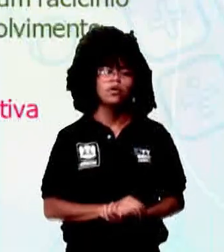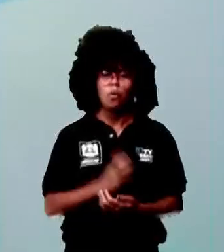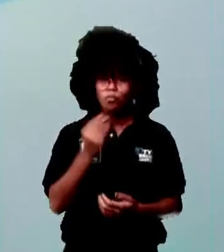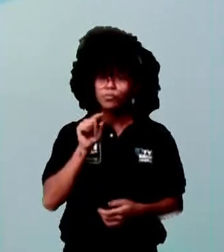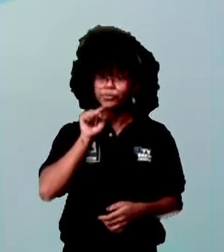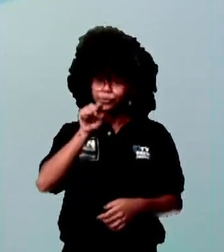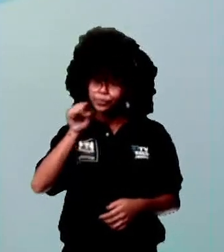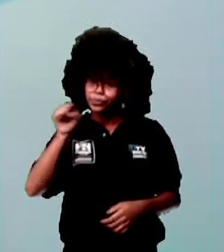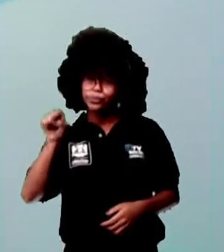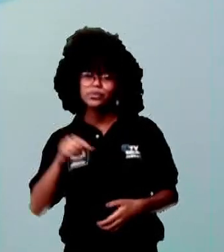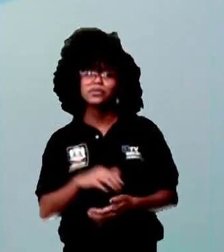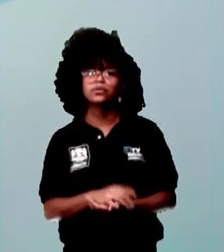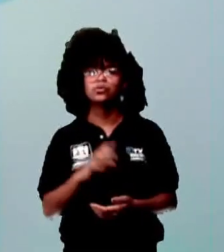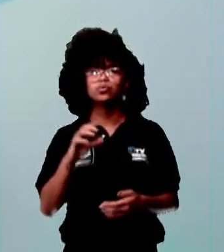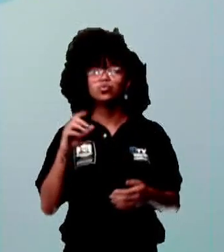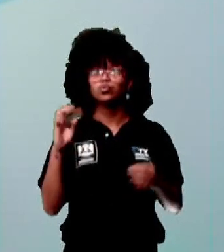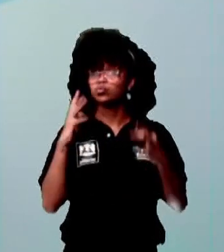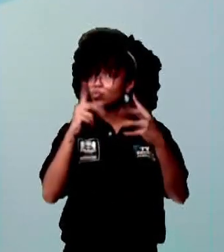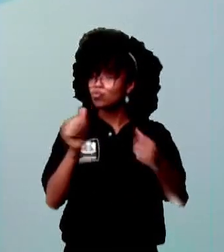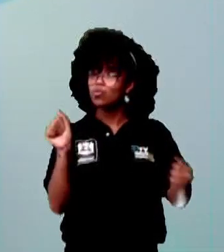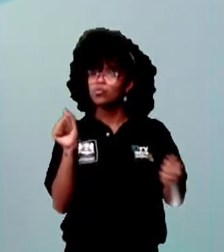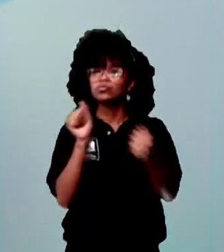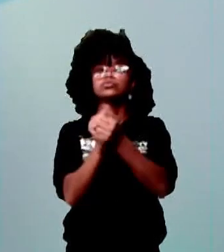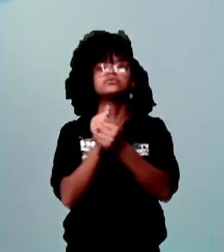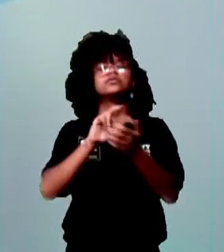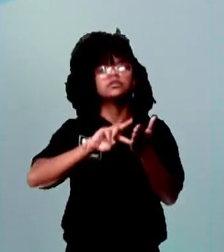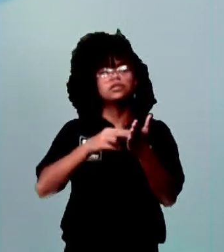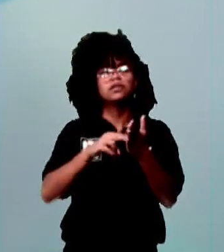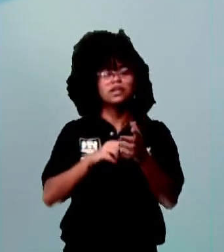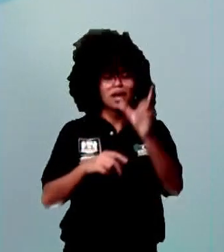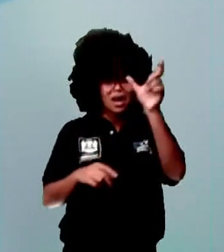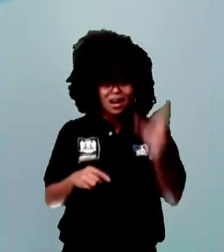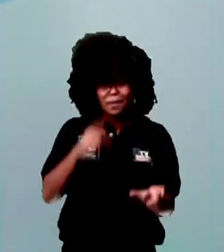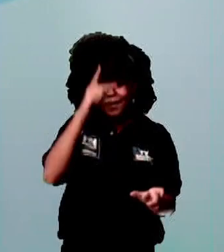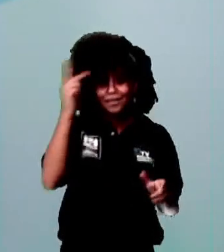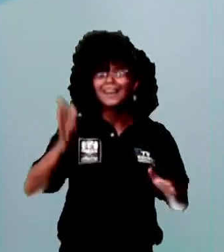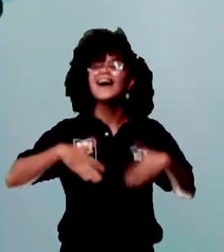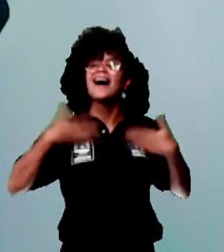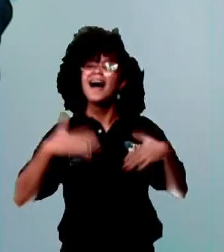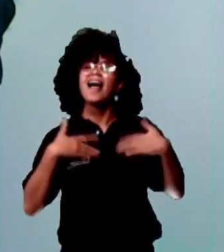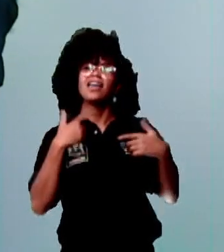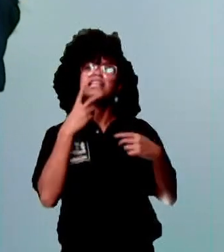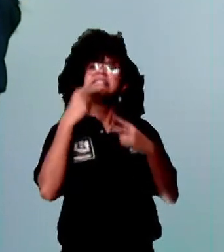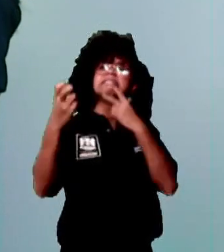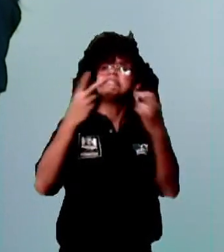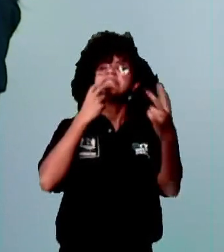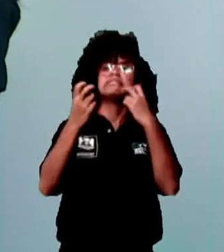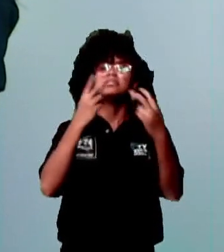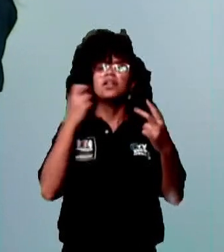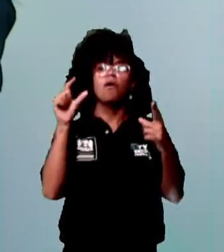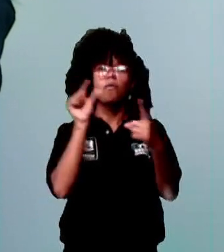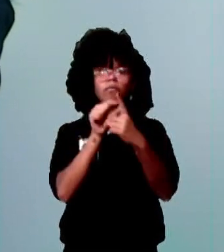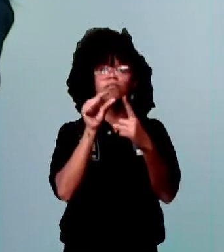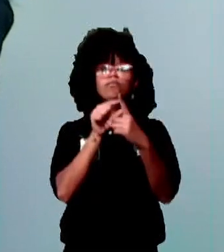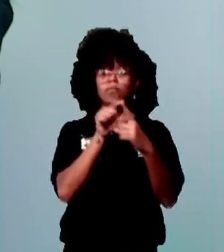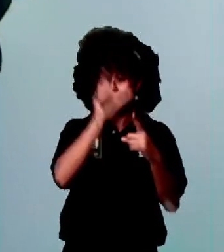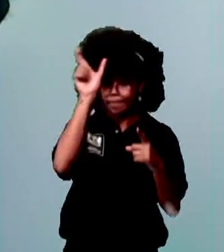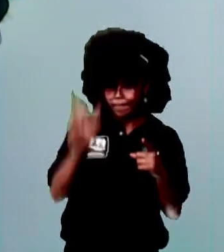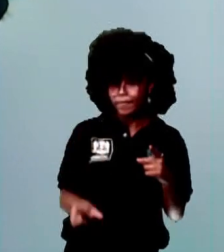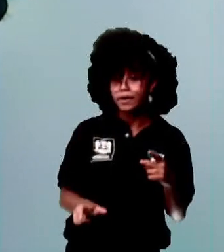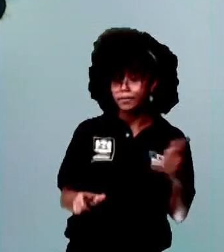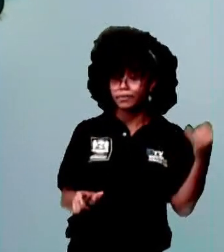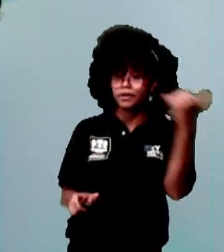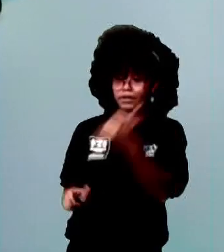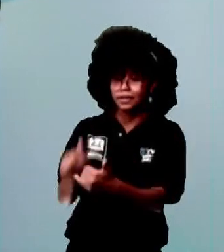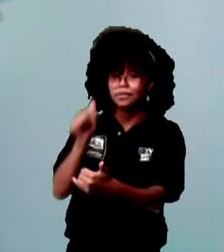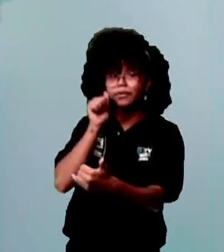Tudo isso junto mostra aí o quanto o Cebolinha está empolgado e gritando essas palavras para a Mônica, que é